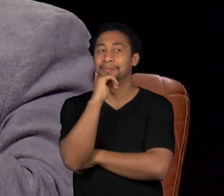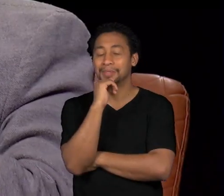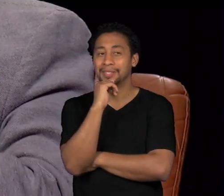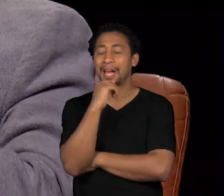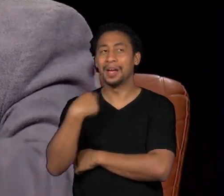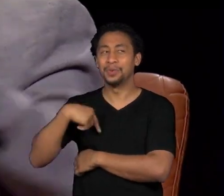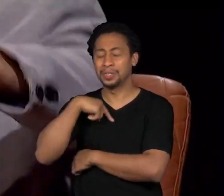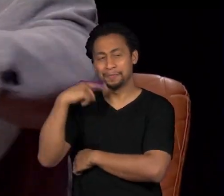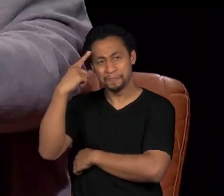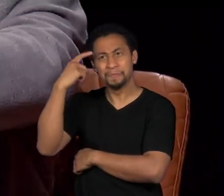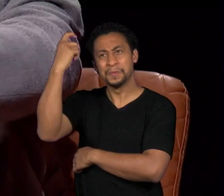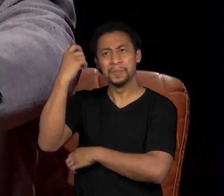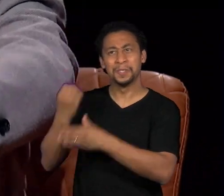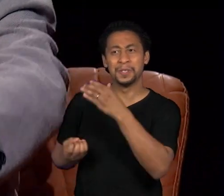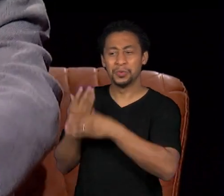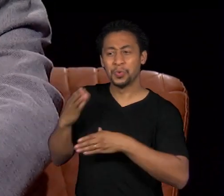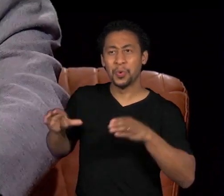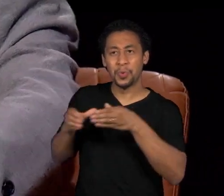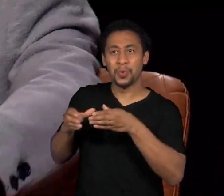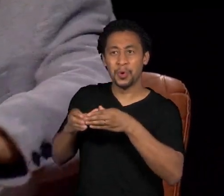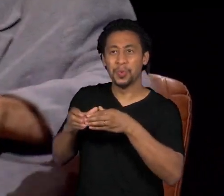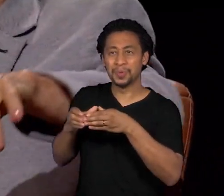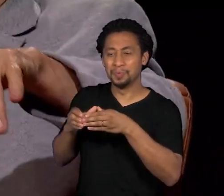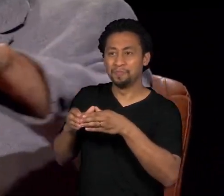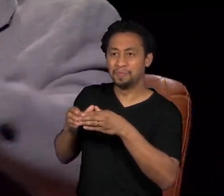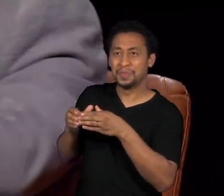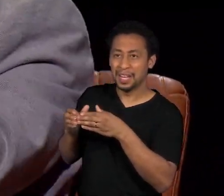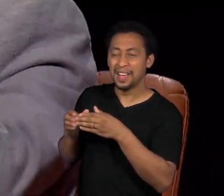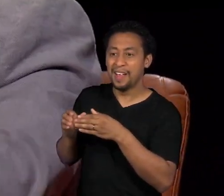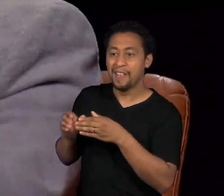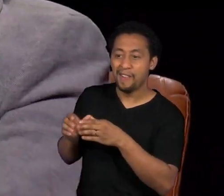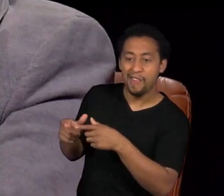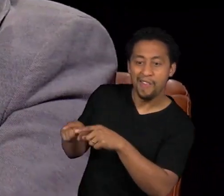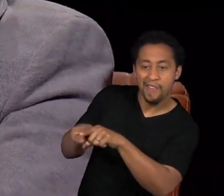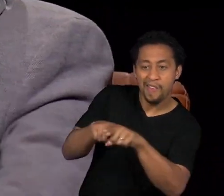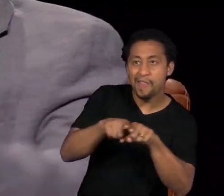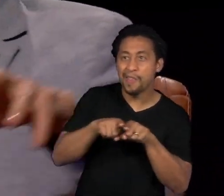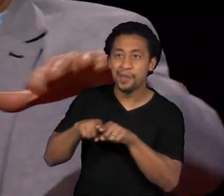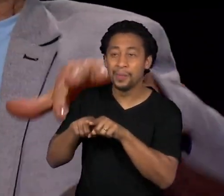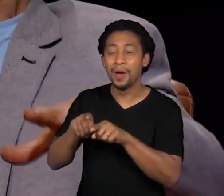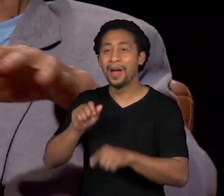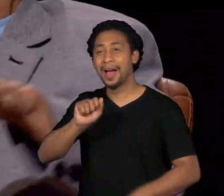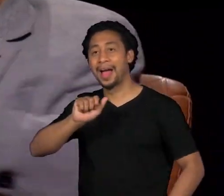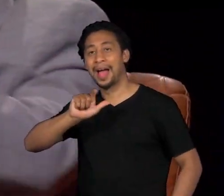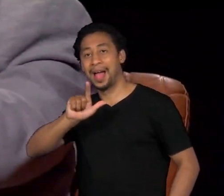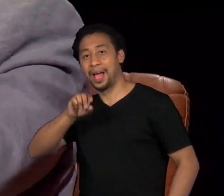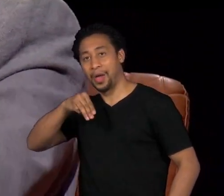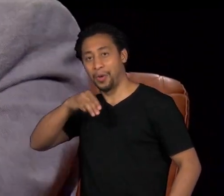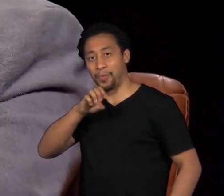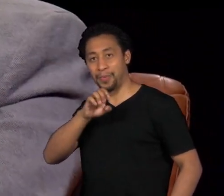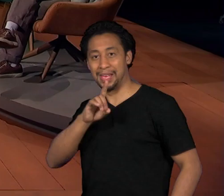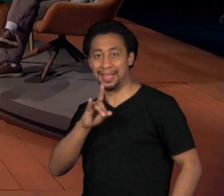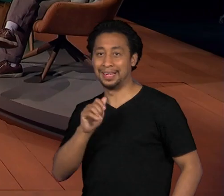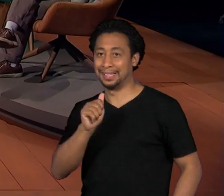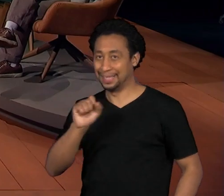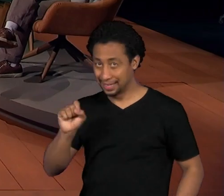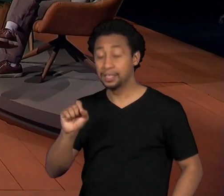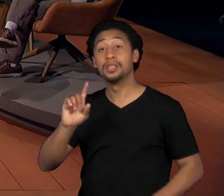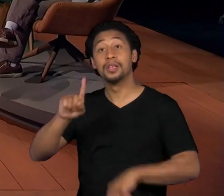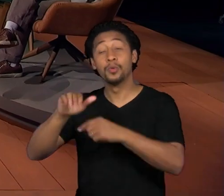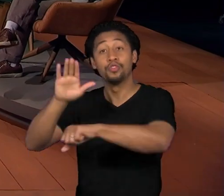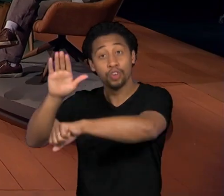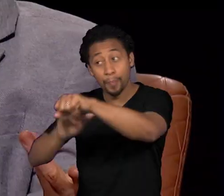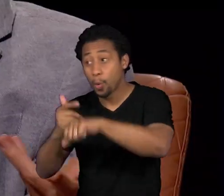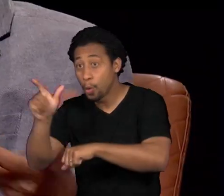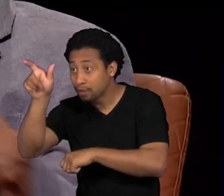Almeida e depois entrou um pianista que era filho de inglês que era Patterson aí ficou os irmãos Almeida e patson né mas os